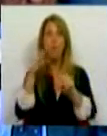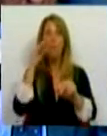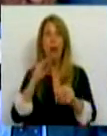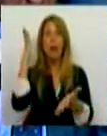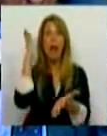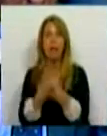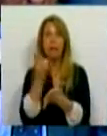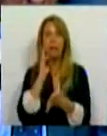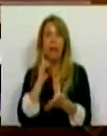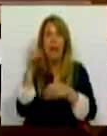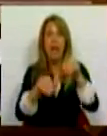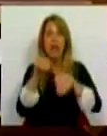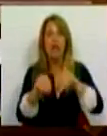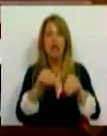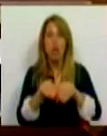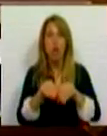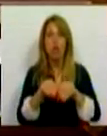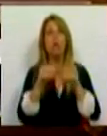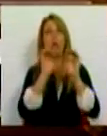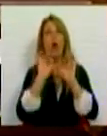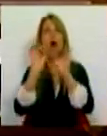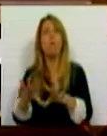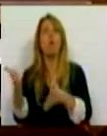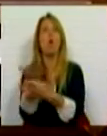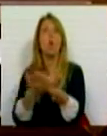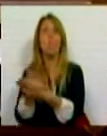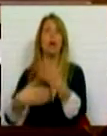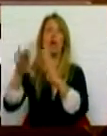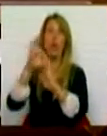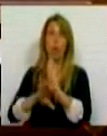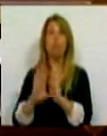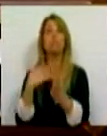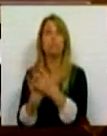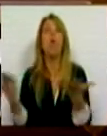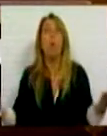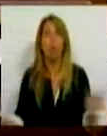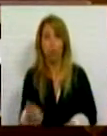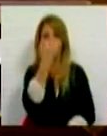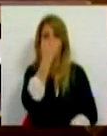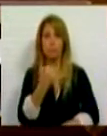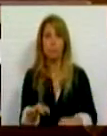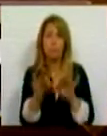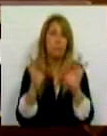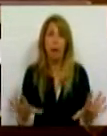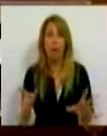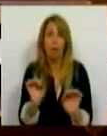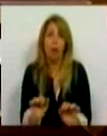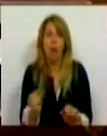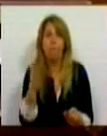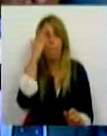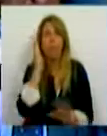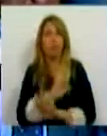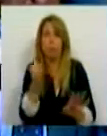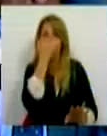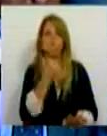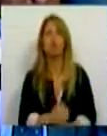eleições, tê-lo colocado no mercado em condições que conduziam necessariamente ao fracasso, como foi conduzido ao fracasso. Em